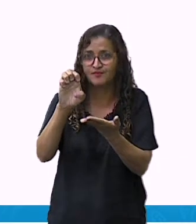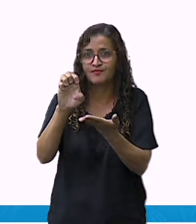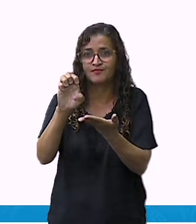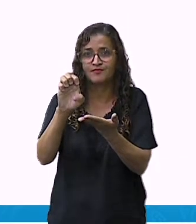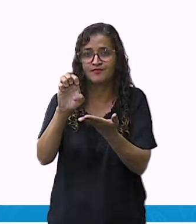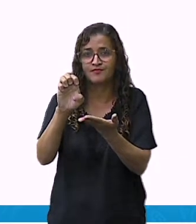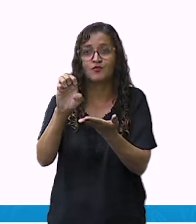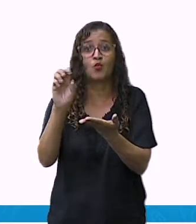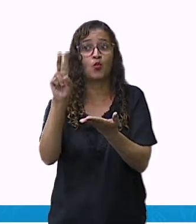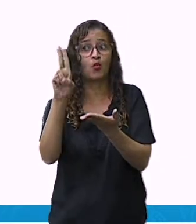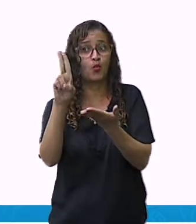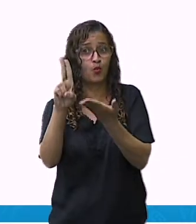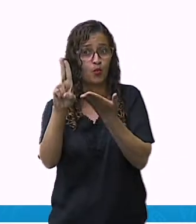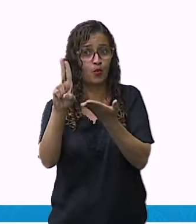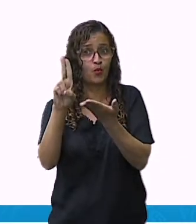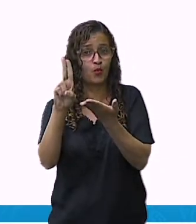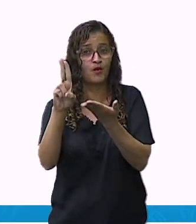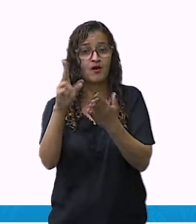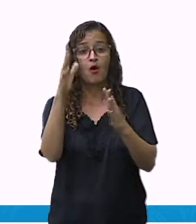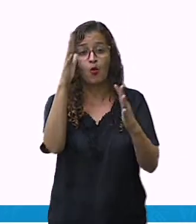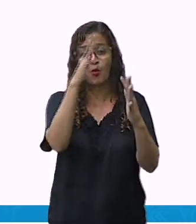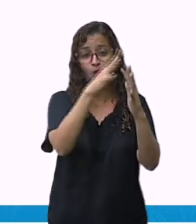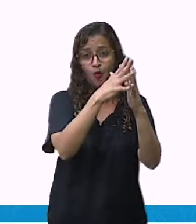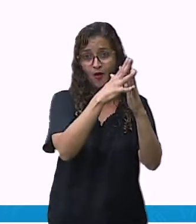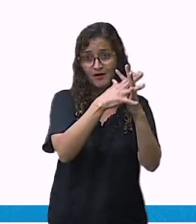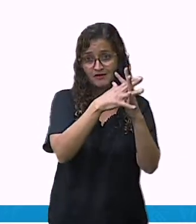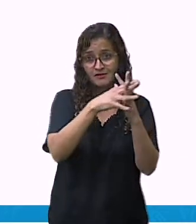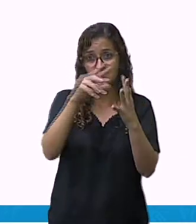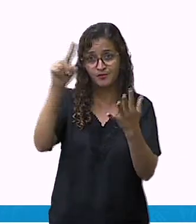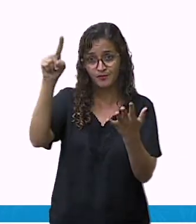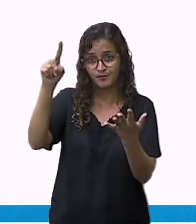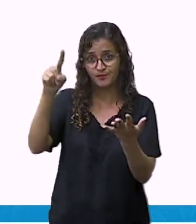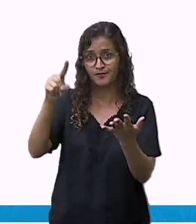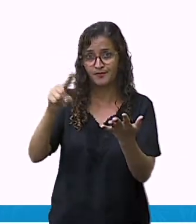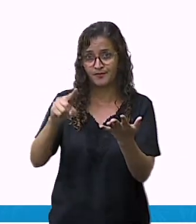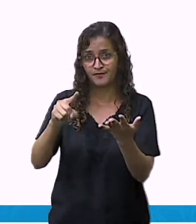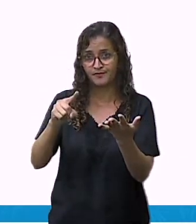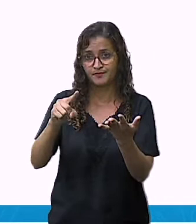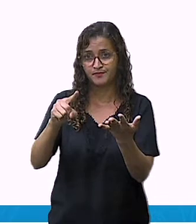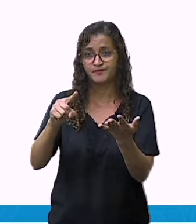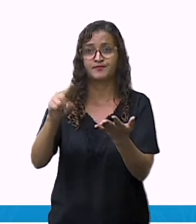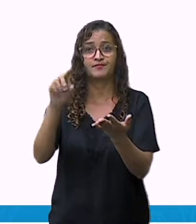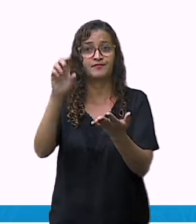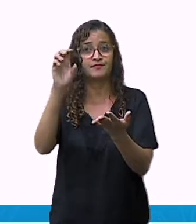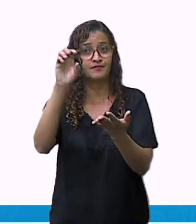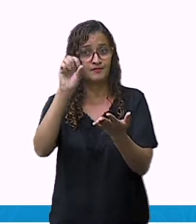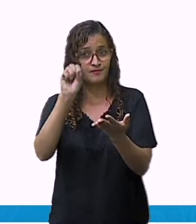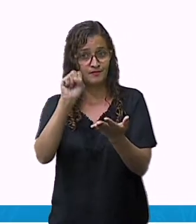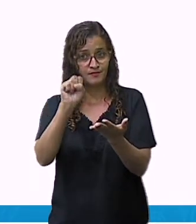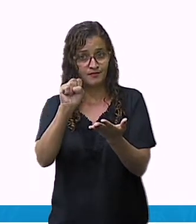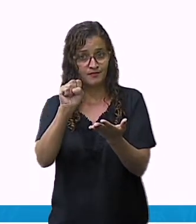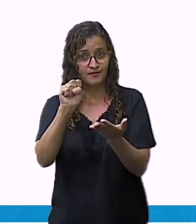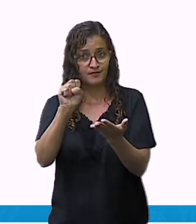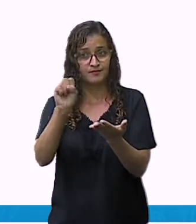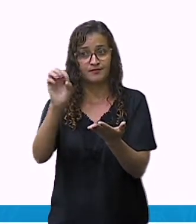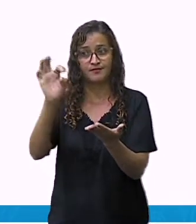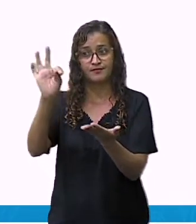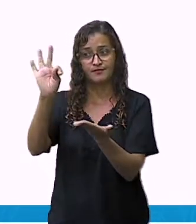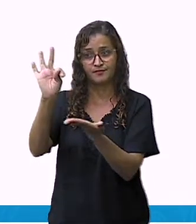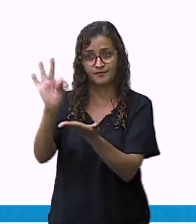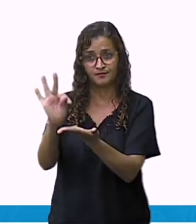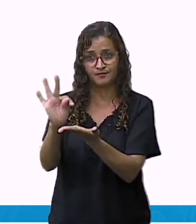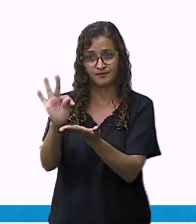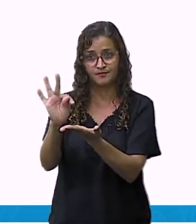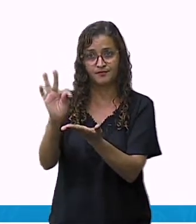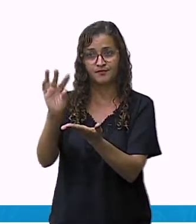letra U. E as consoantes são S,